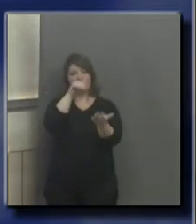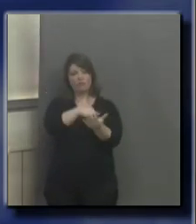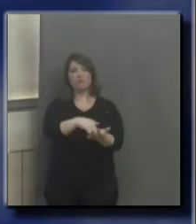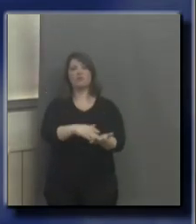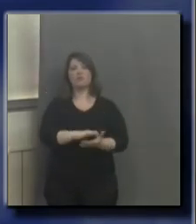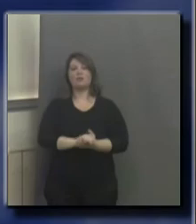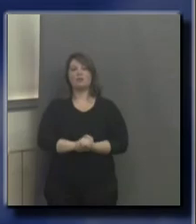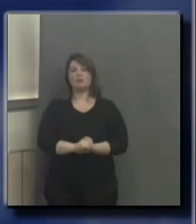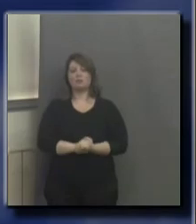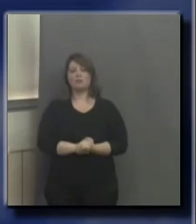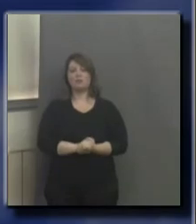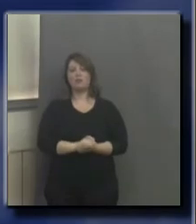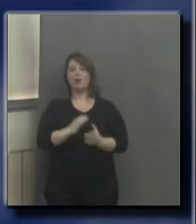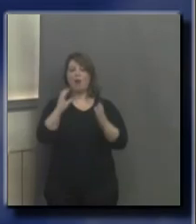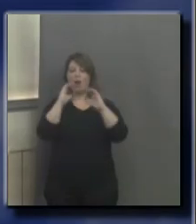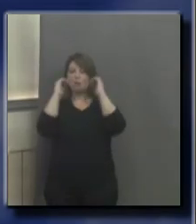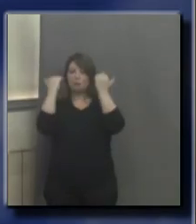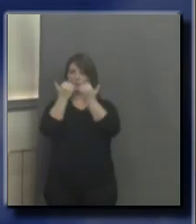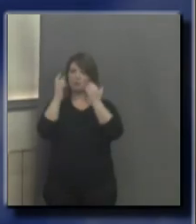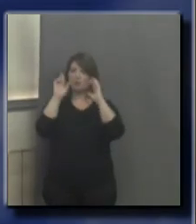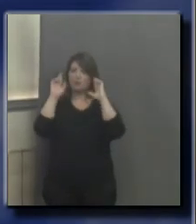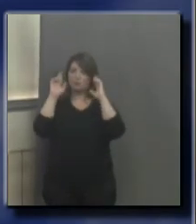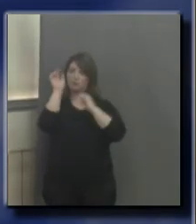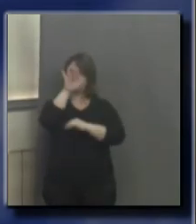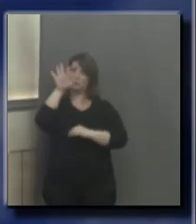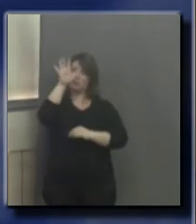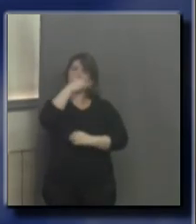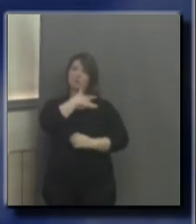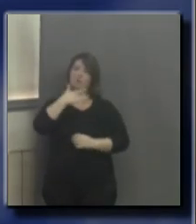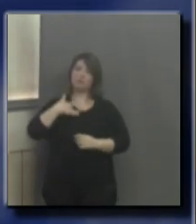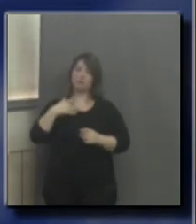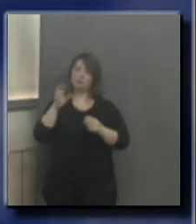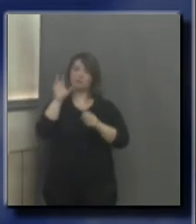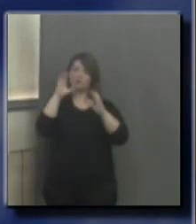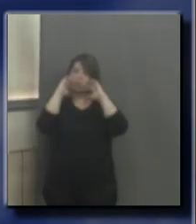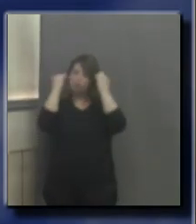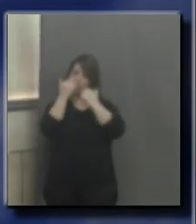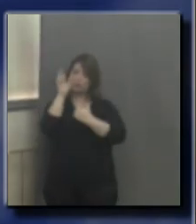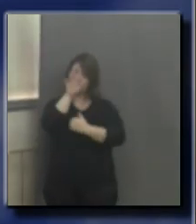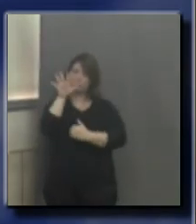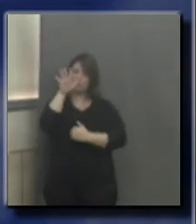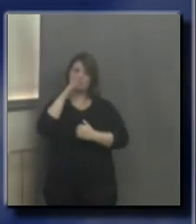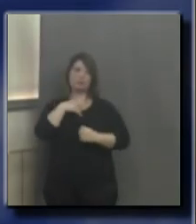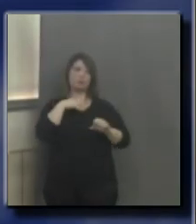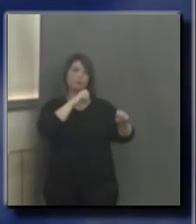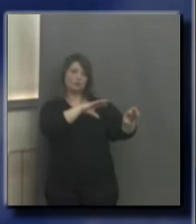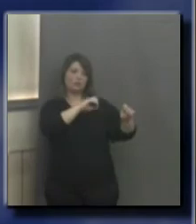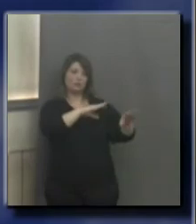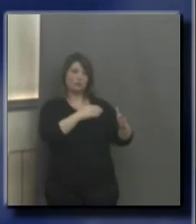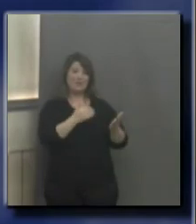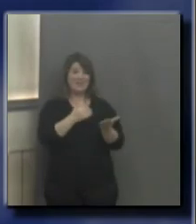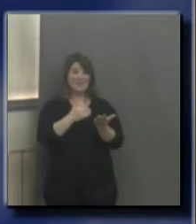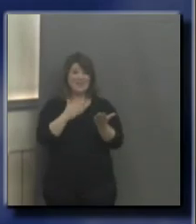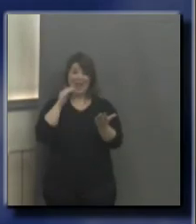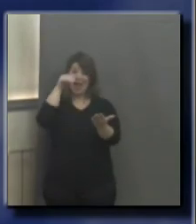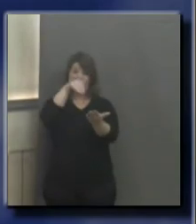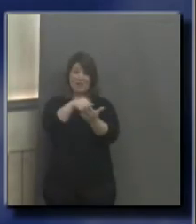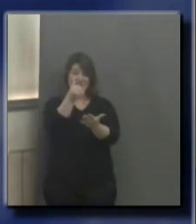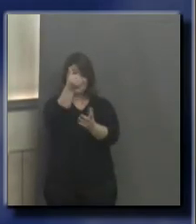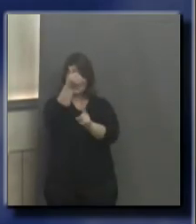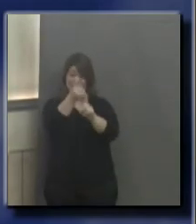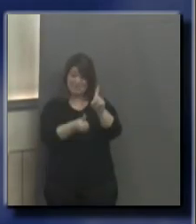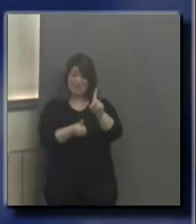ao Conselho Nacional de Saúde e ao Conselho Nacional de Educação. Nós temos este primeiro semestre deste ano para fazer esse trabalho